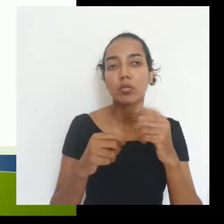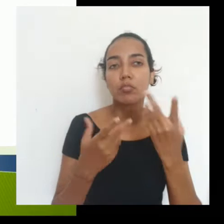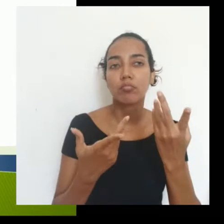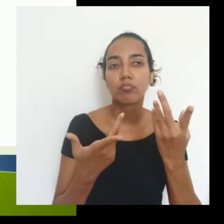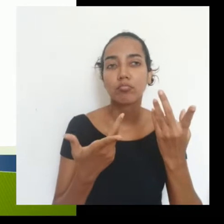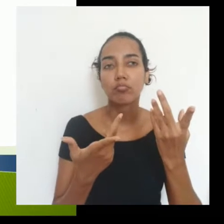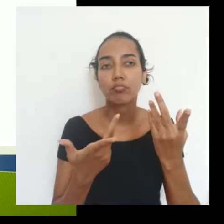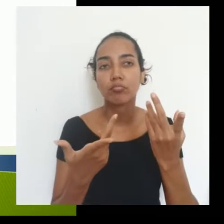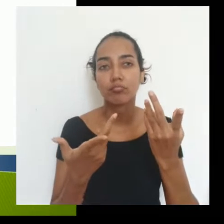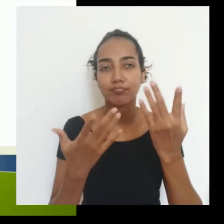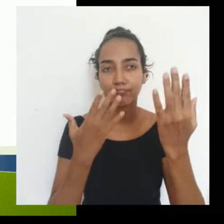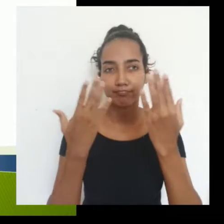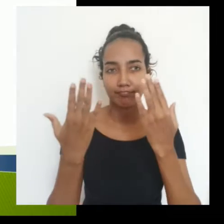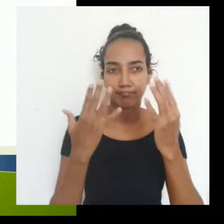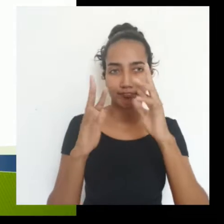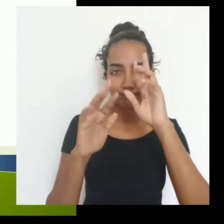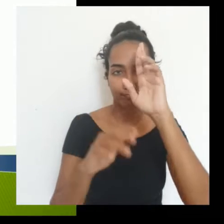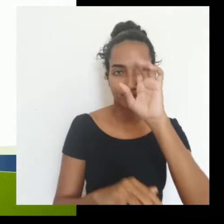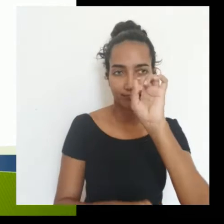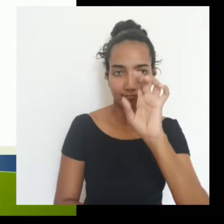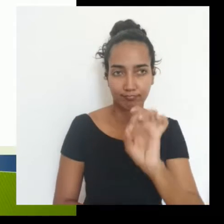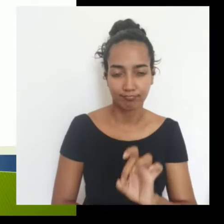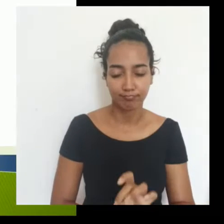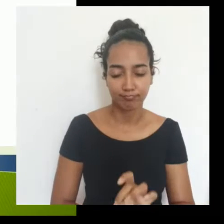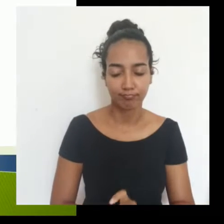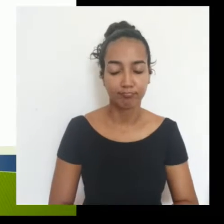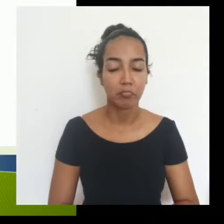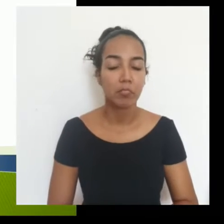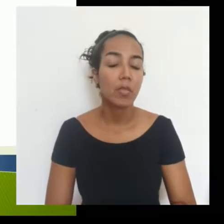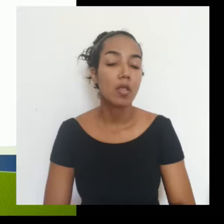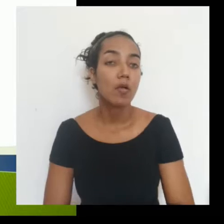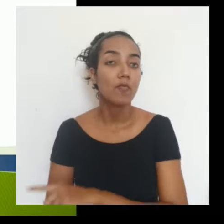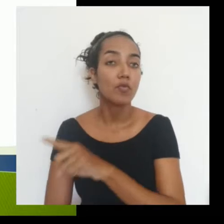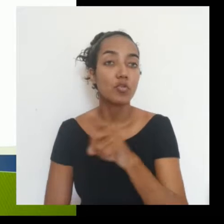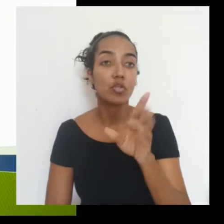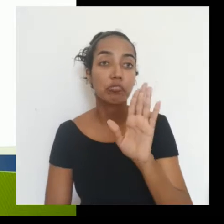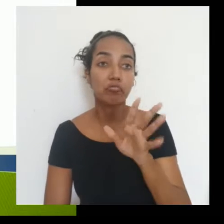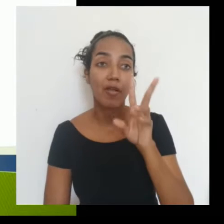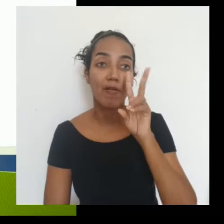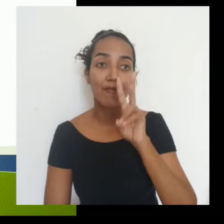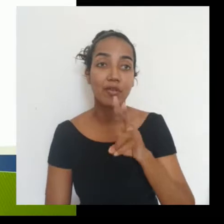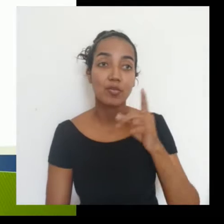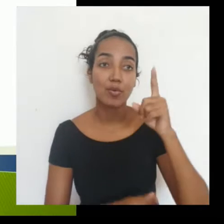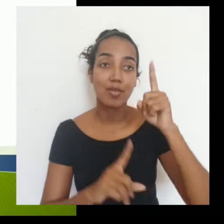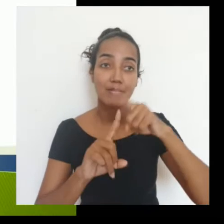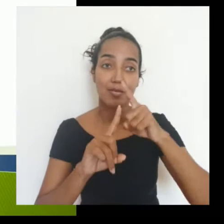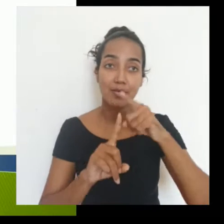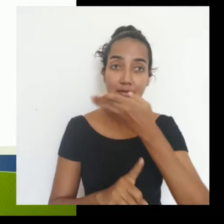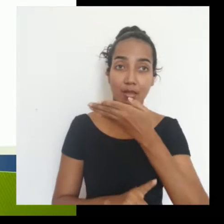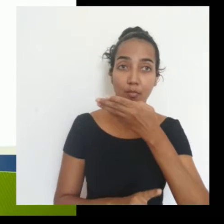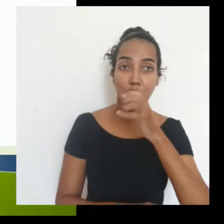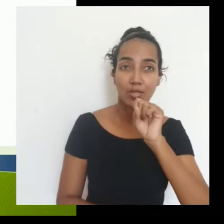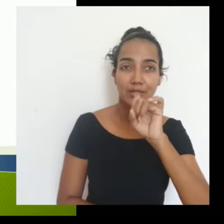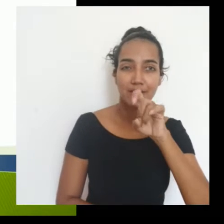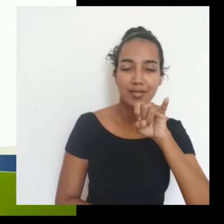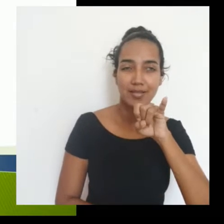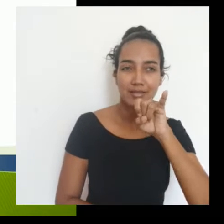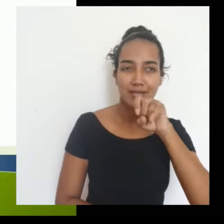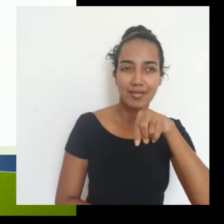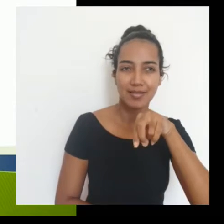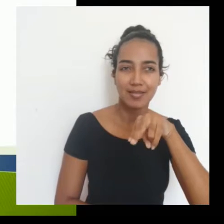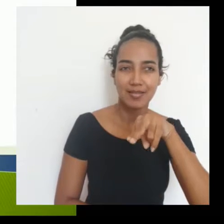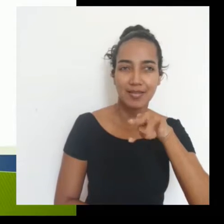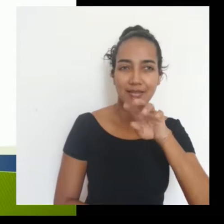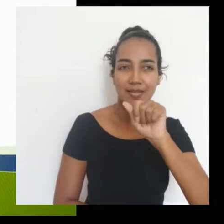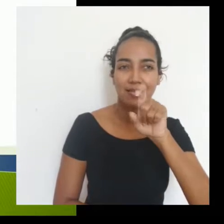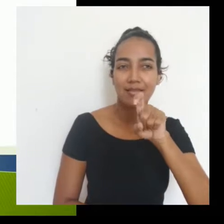do while. Vocês já devem ter visto esse tipo de sintaxe, que é uma sintaxe muito parecida, se não igual a C. Então vou passar bem